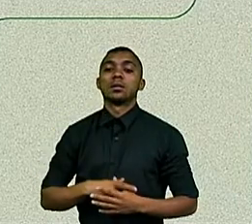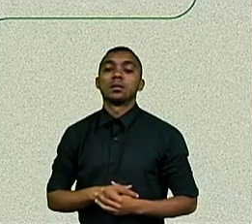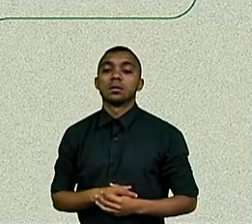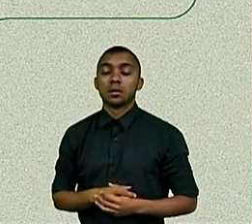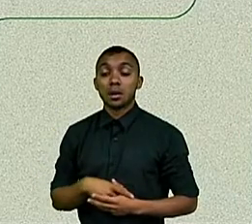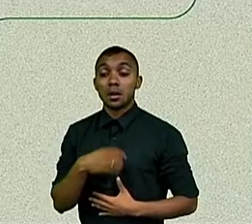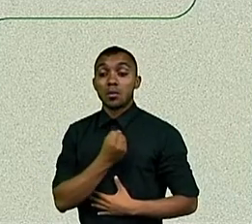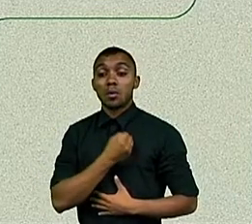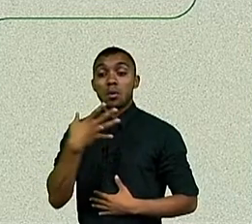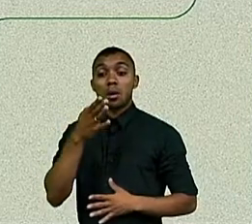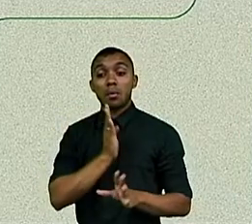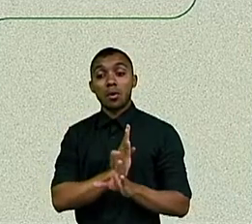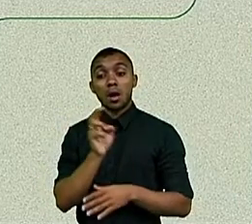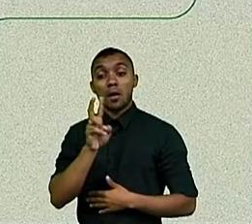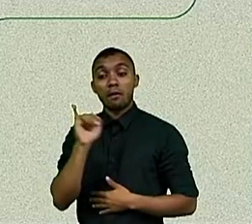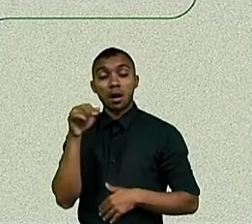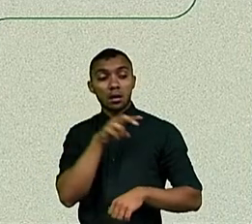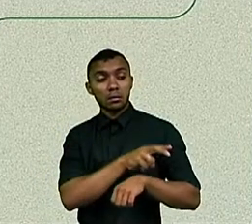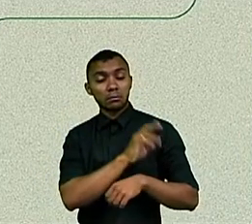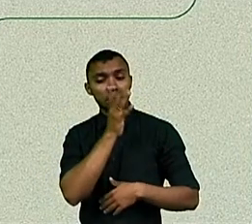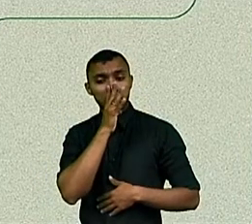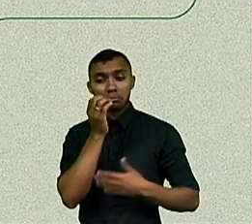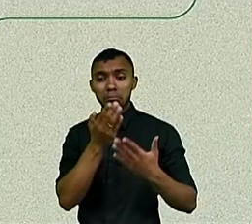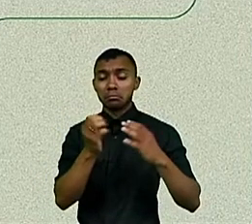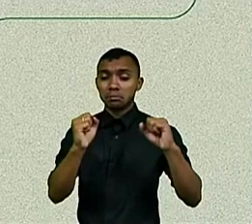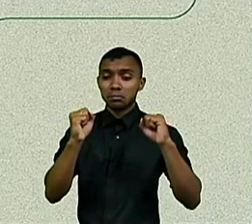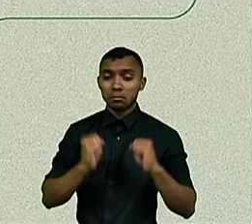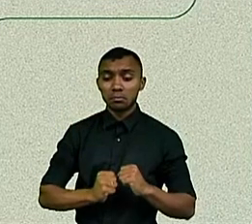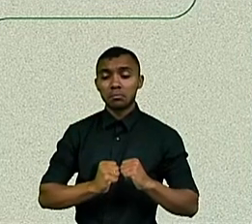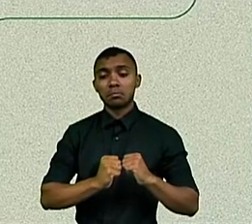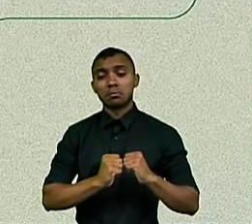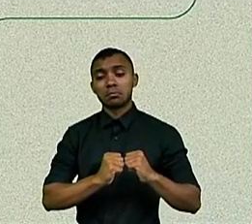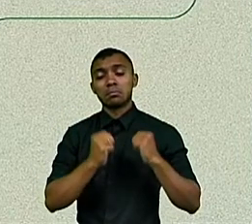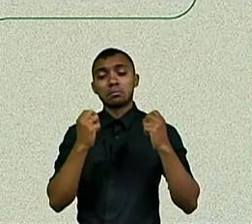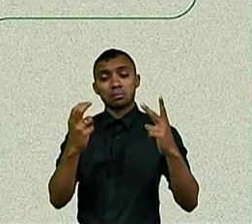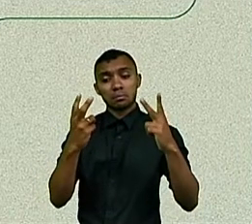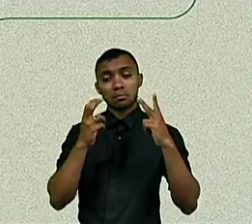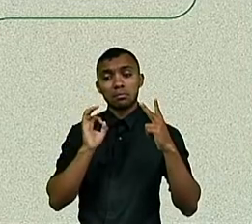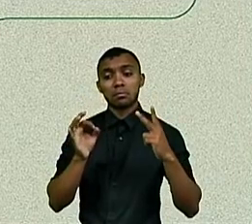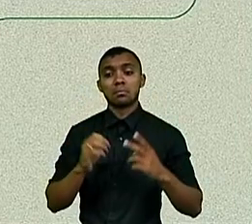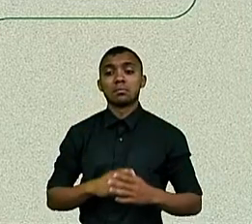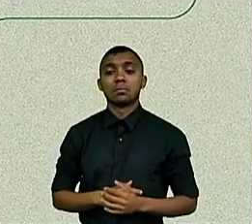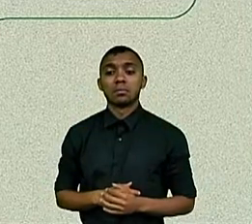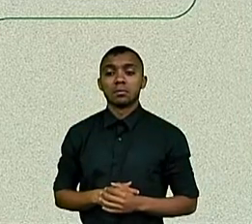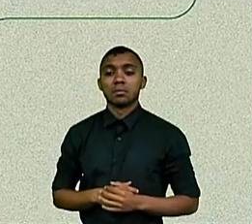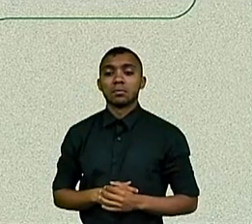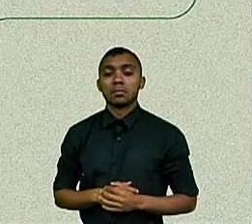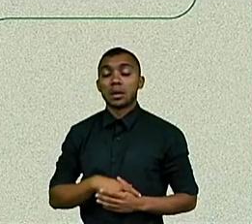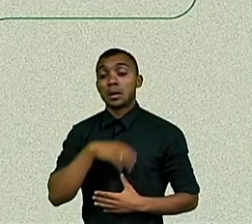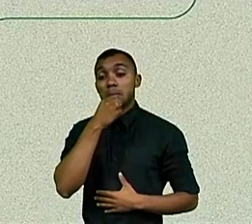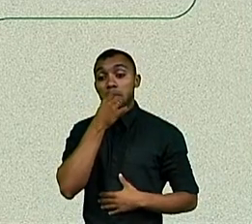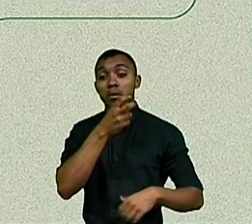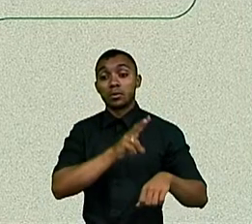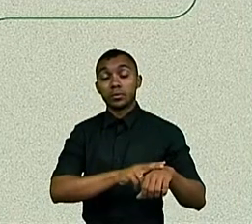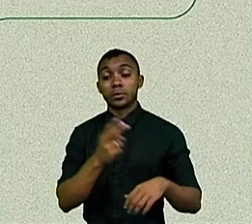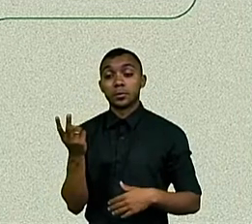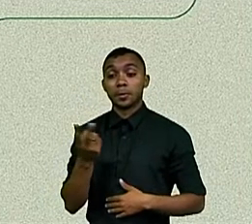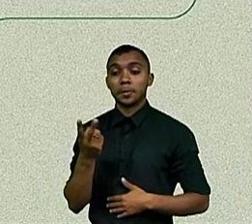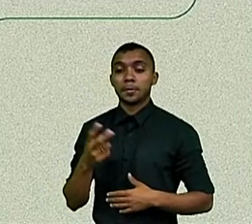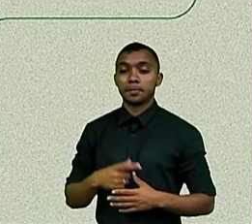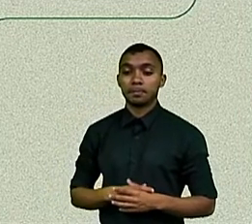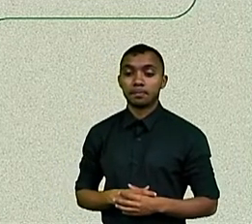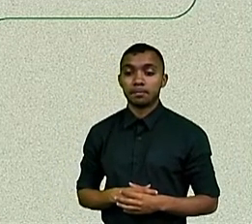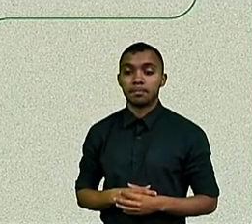a gente acompanhar aqui vocês podem acompanhar aí mas né Fica legal com o pé dos dois olha lá